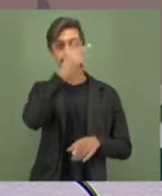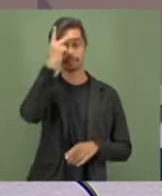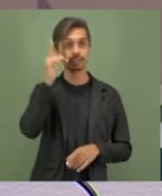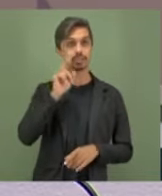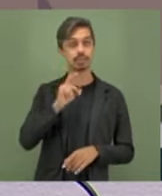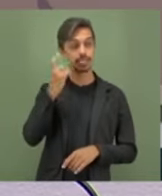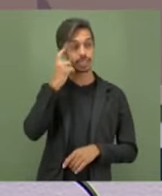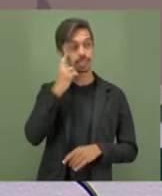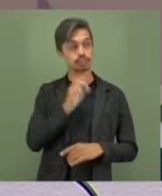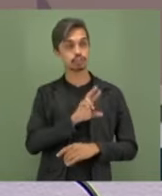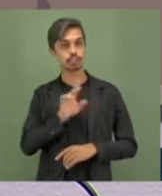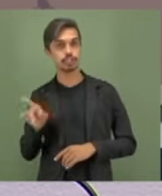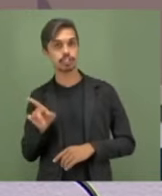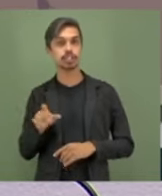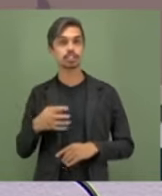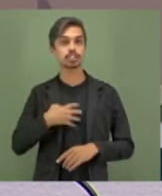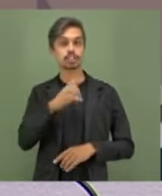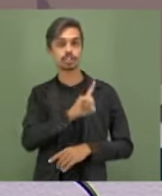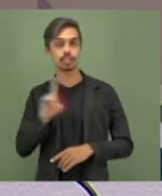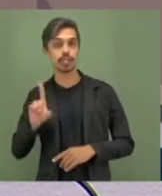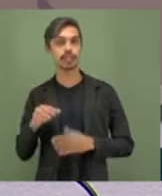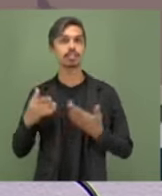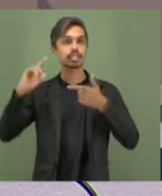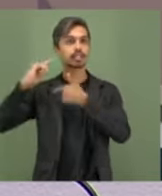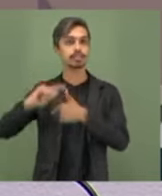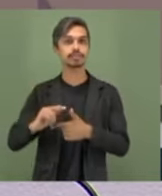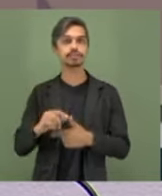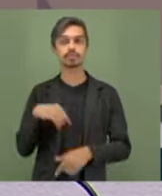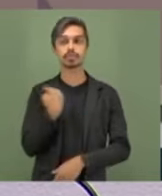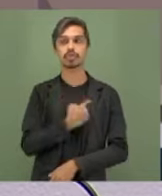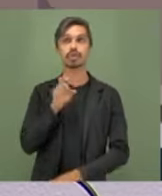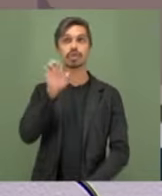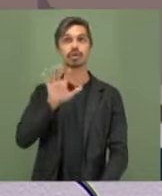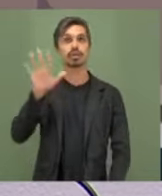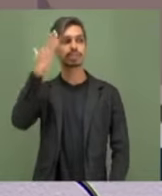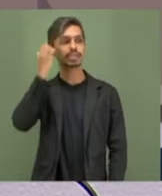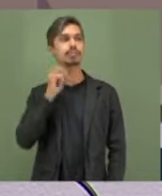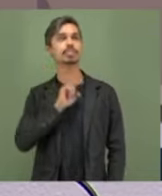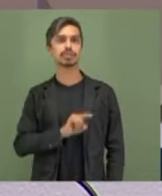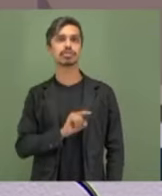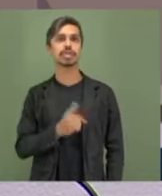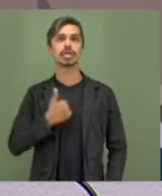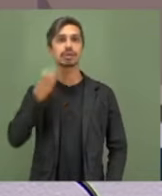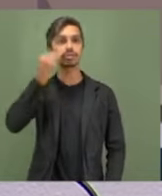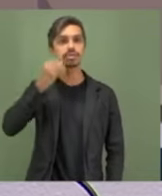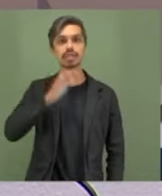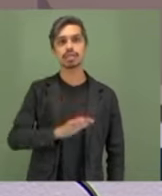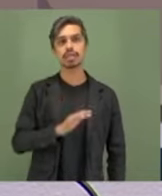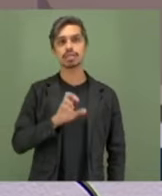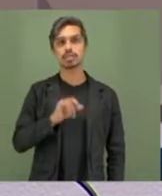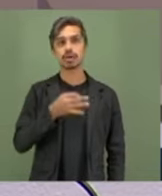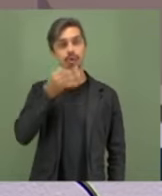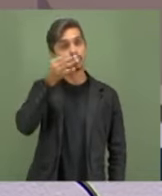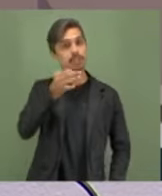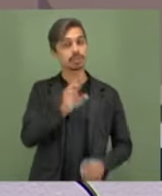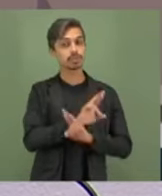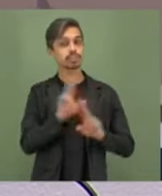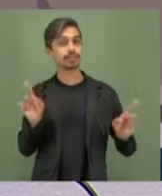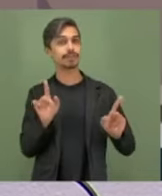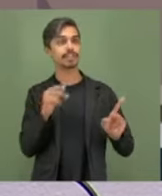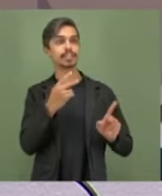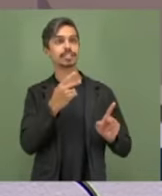forma conservadora. Já nós na Europa, até nós na Europa já sabemos isso. E eu passei por isso. Porque, como eu disse, se eu tivesse a opinião do outro lado, eu